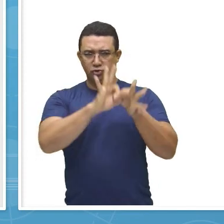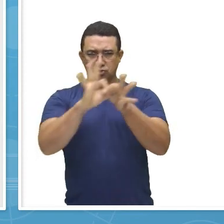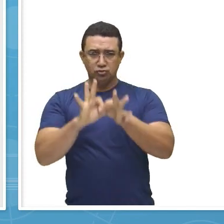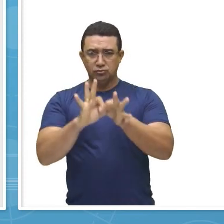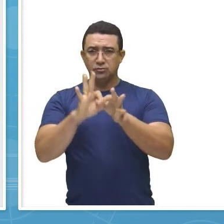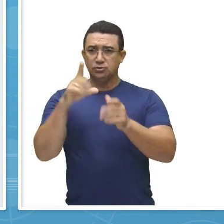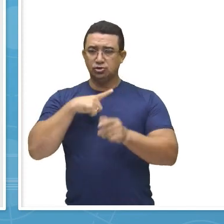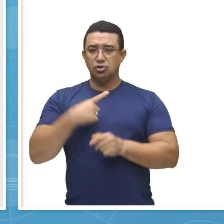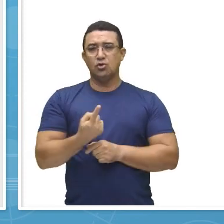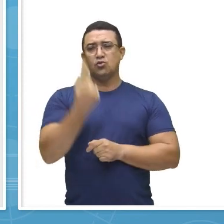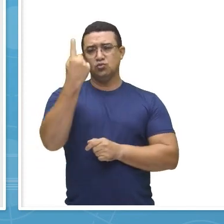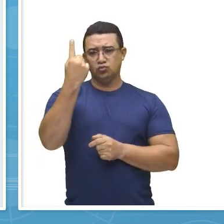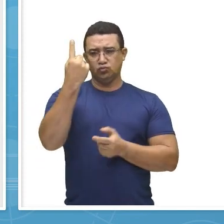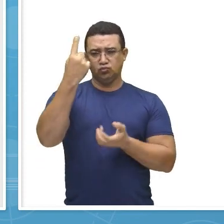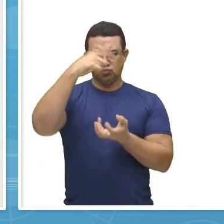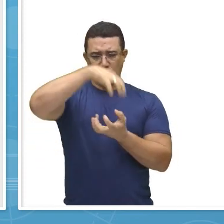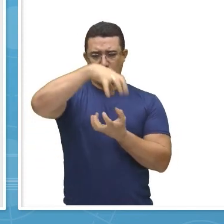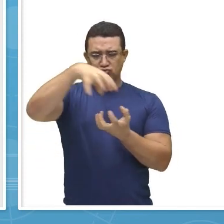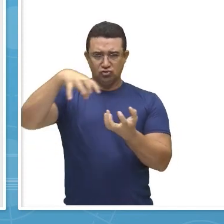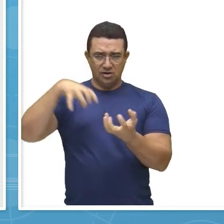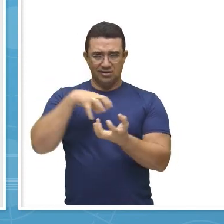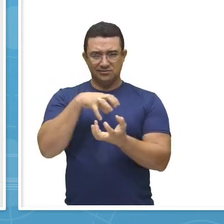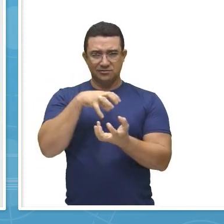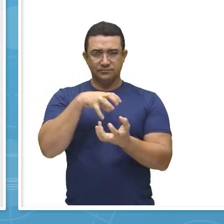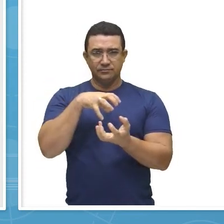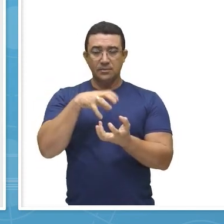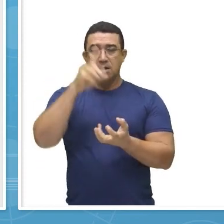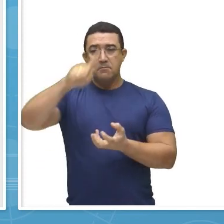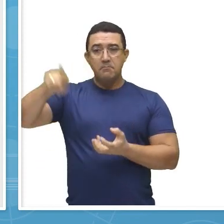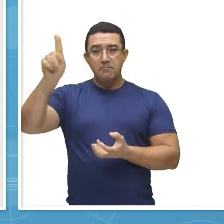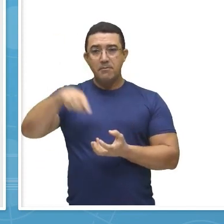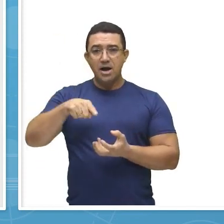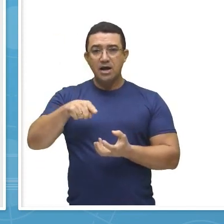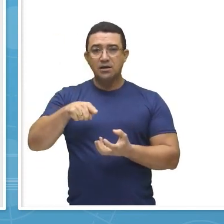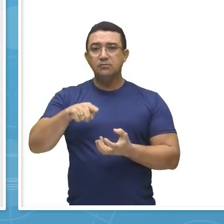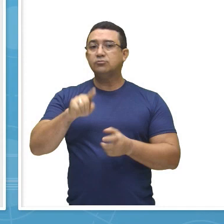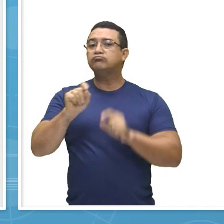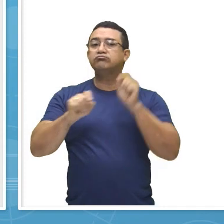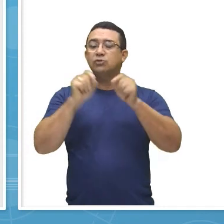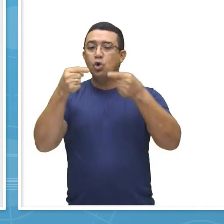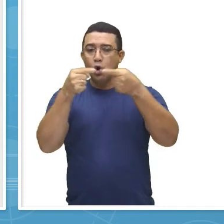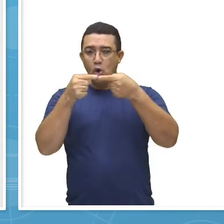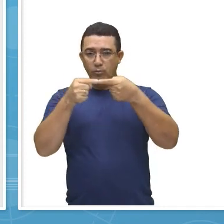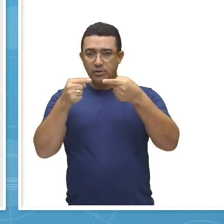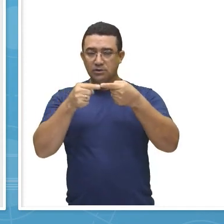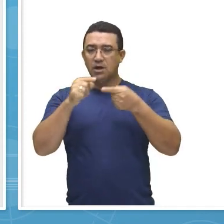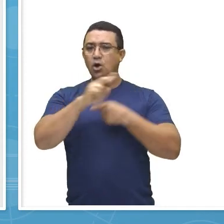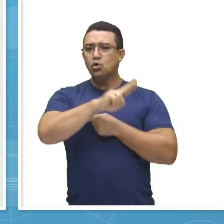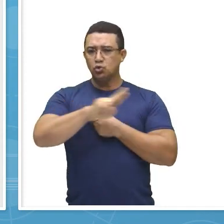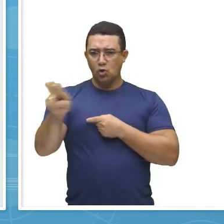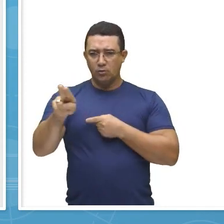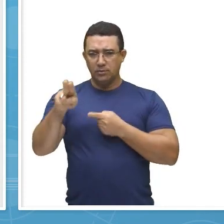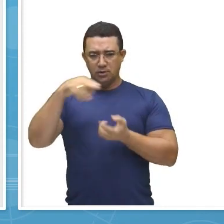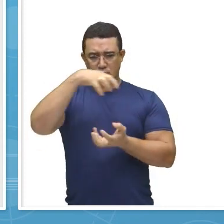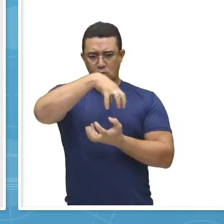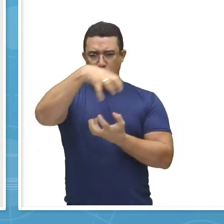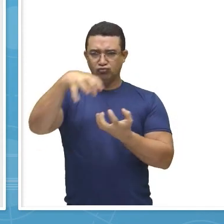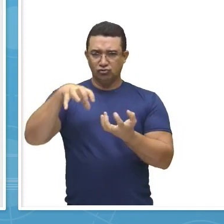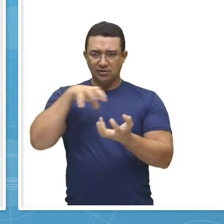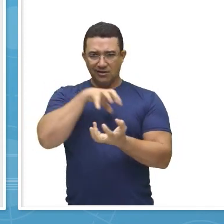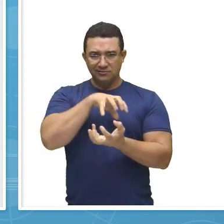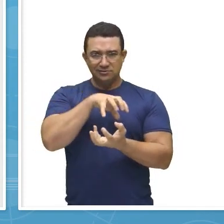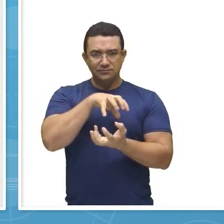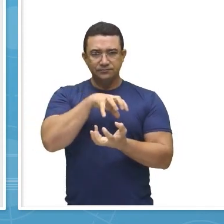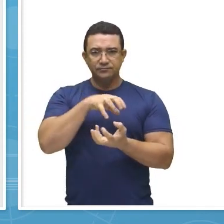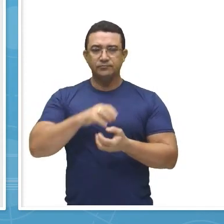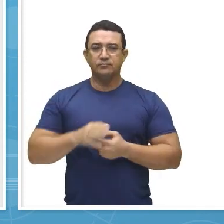um único continente. Marque a alternativa que corresponde o nome desse continente, tá? Inclusive,